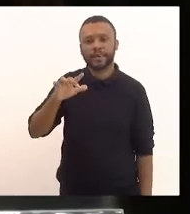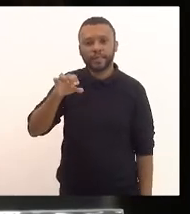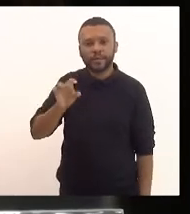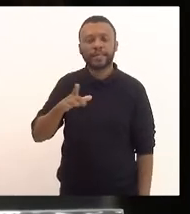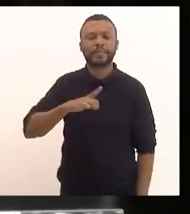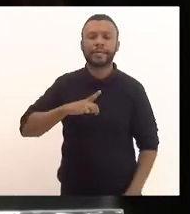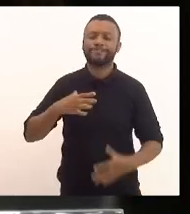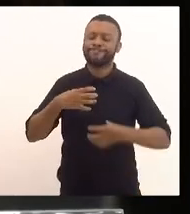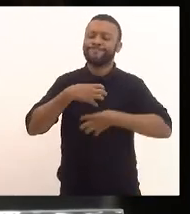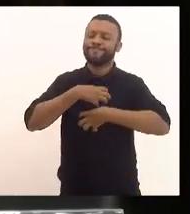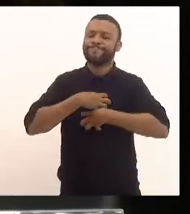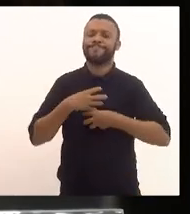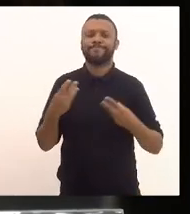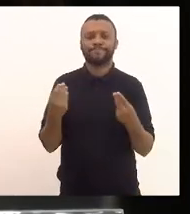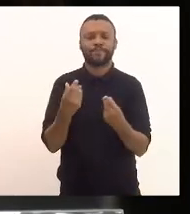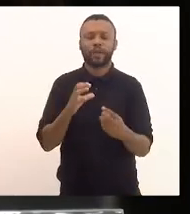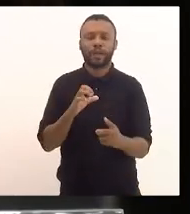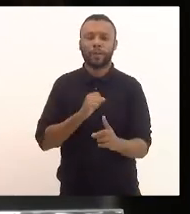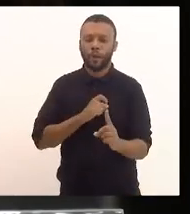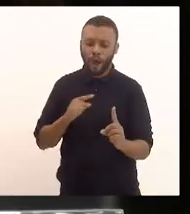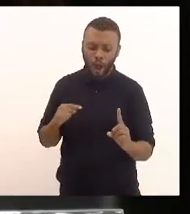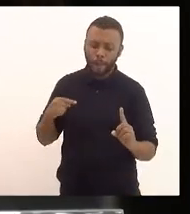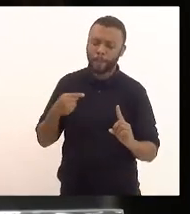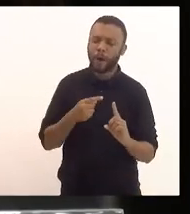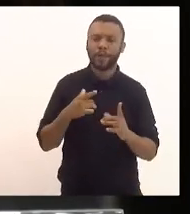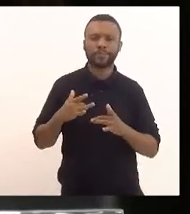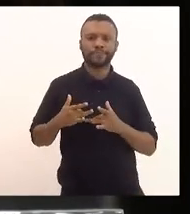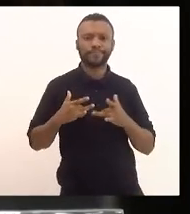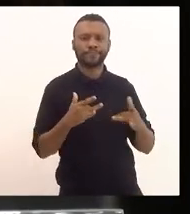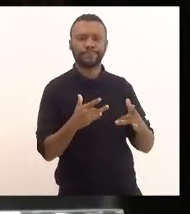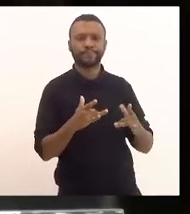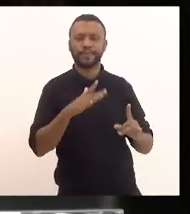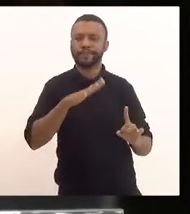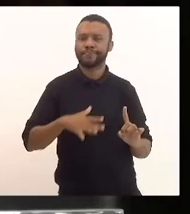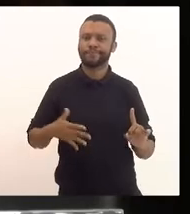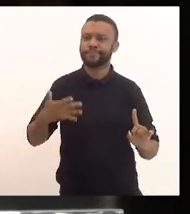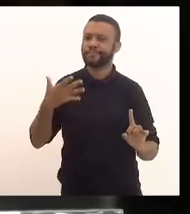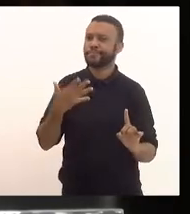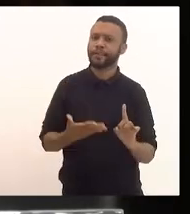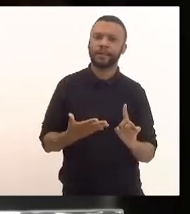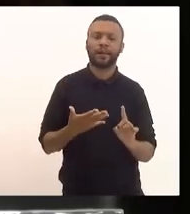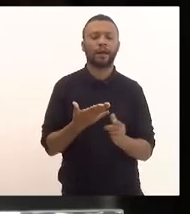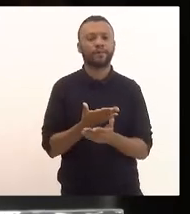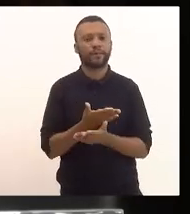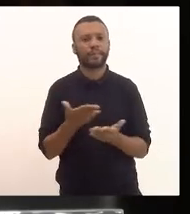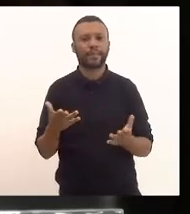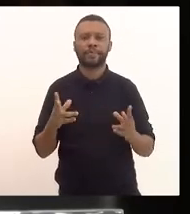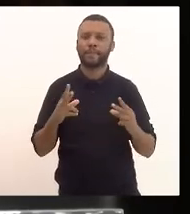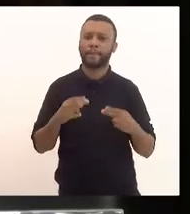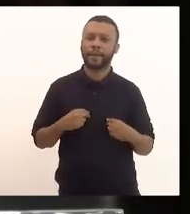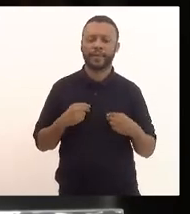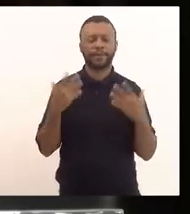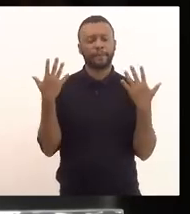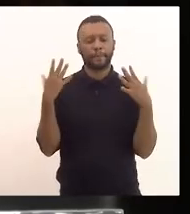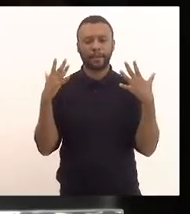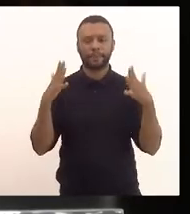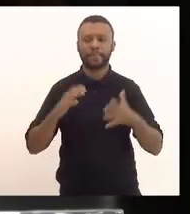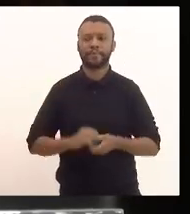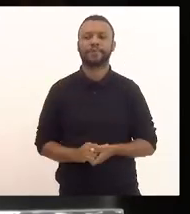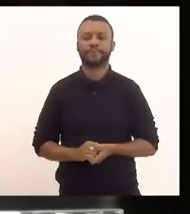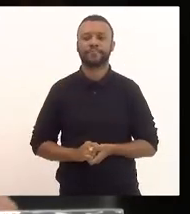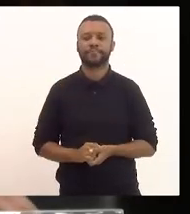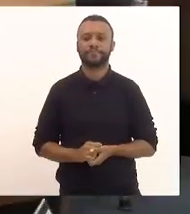sensibilidade mesmo tem muito amor ao próximo em prestar essa homenagem a vocês tão merecida parabéns